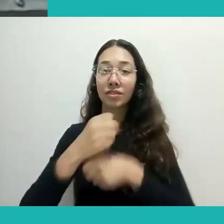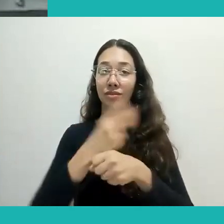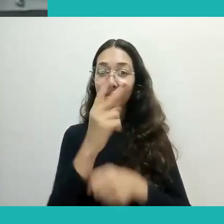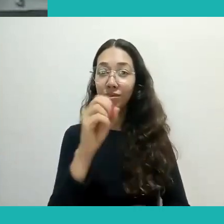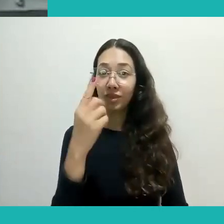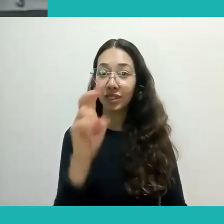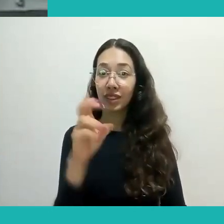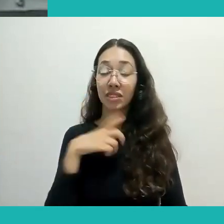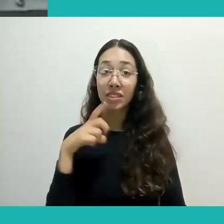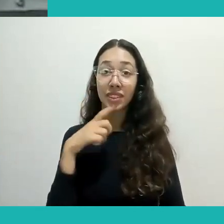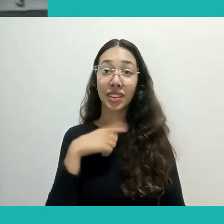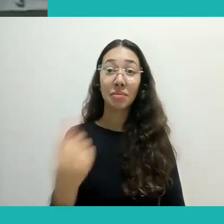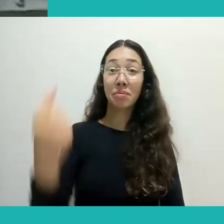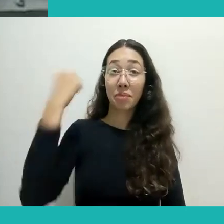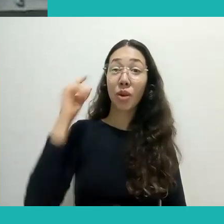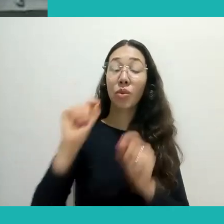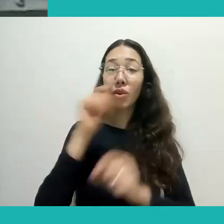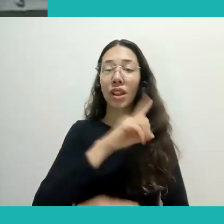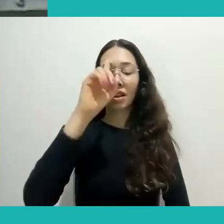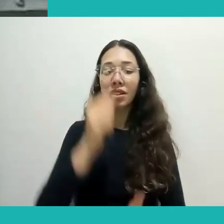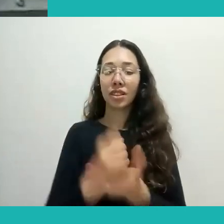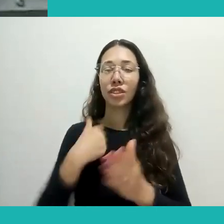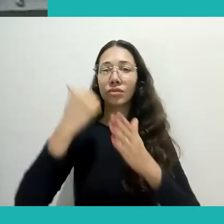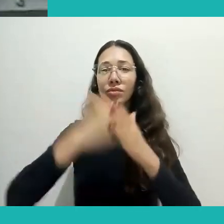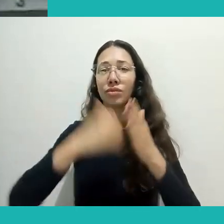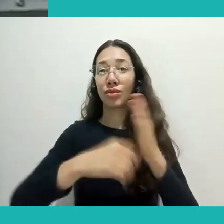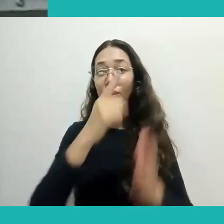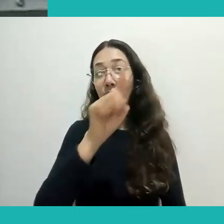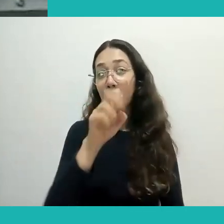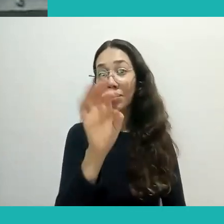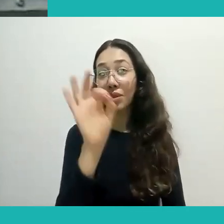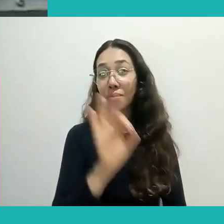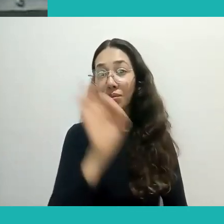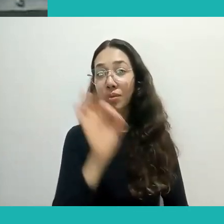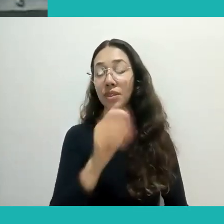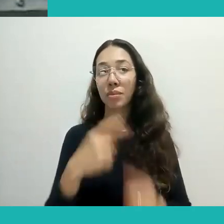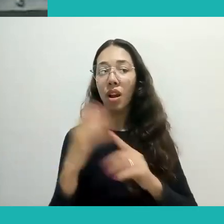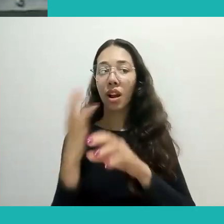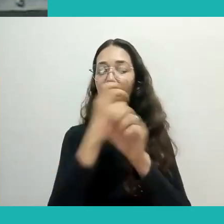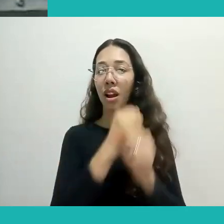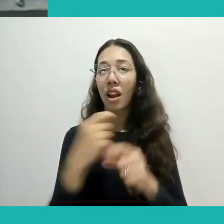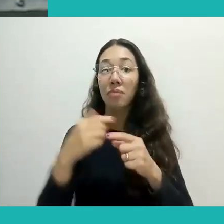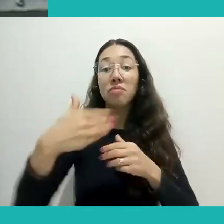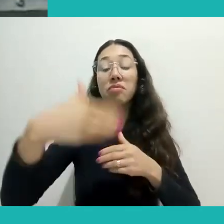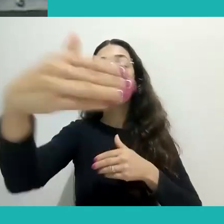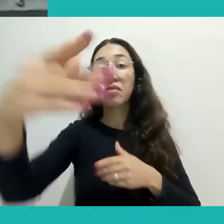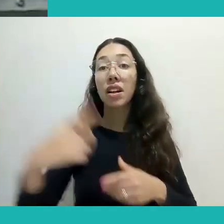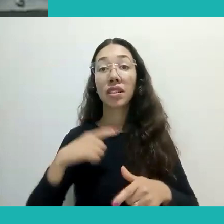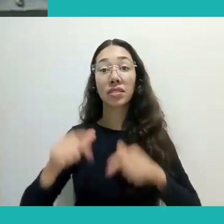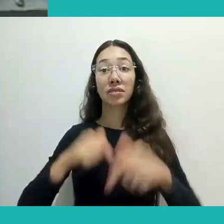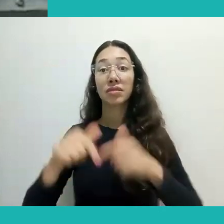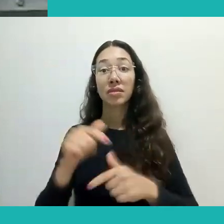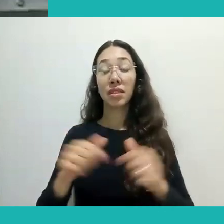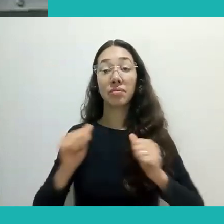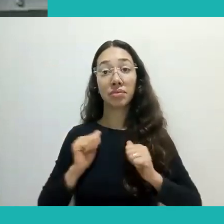passou a recolher os 1,5% sobre base de cálculo formada pelo que ele levaria à frente para a inatividade, né? Ou ainda,